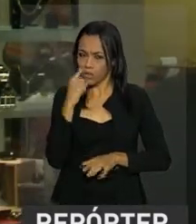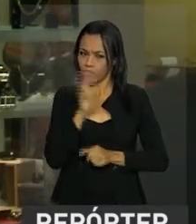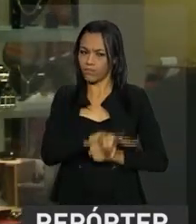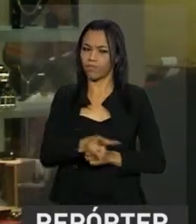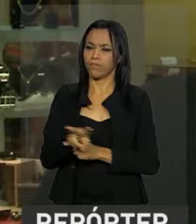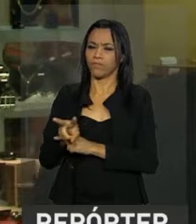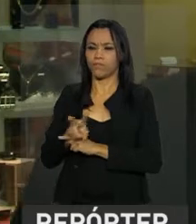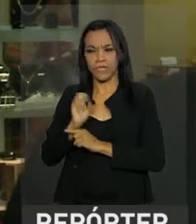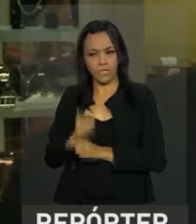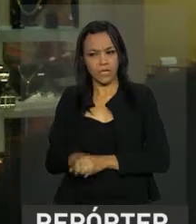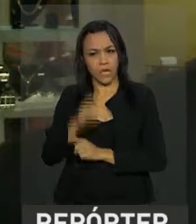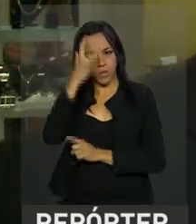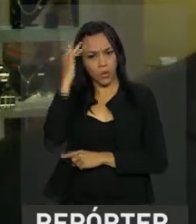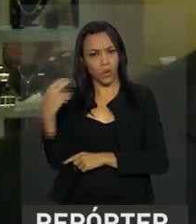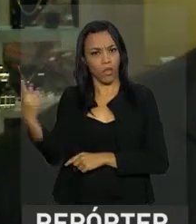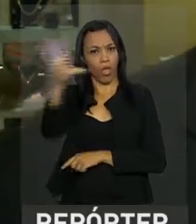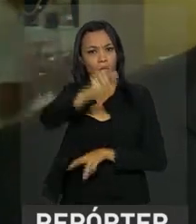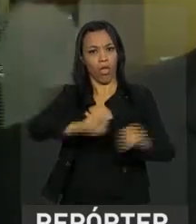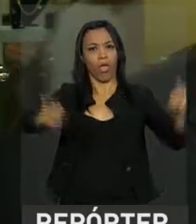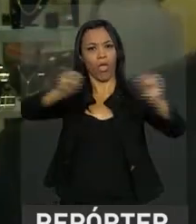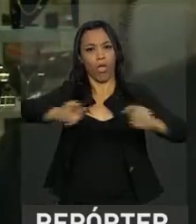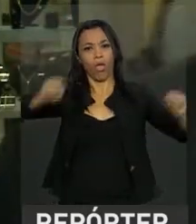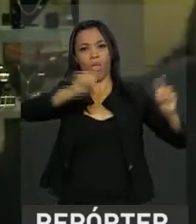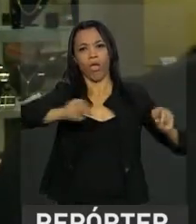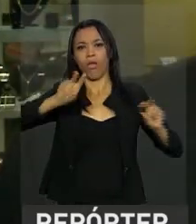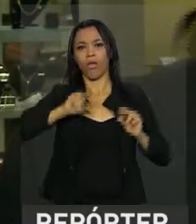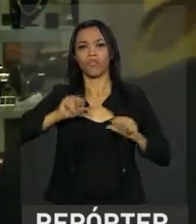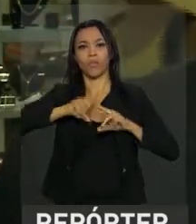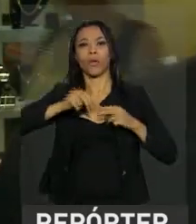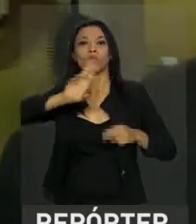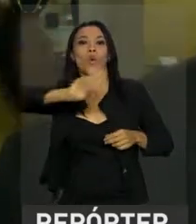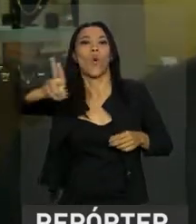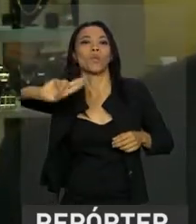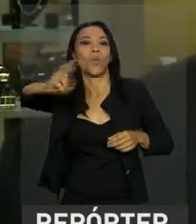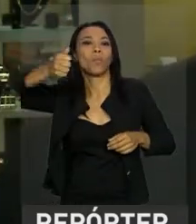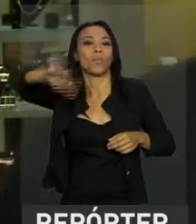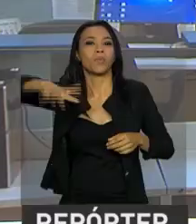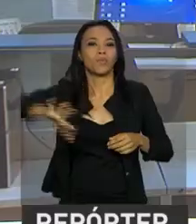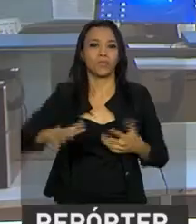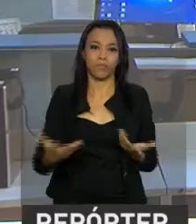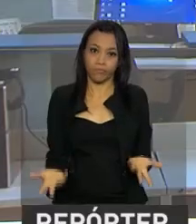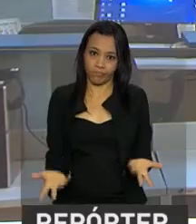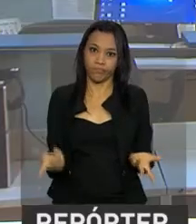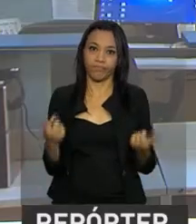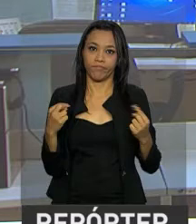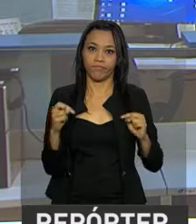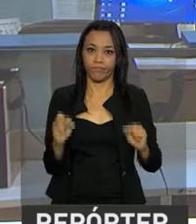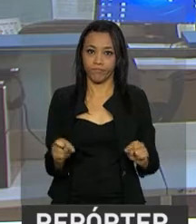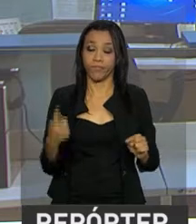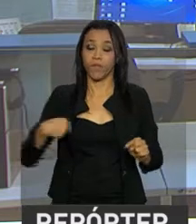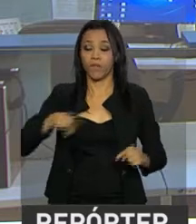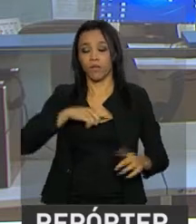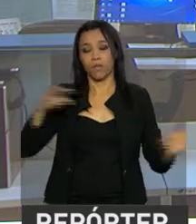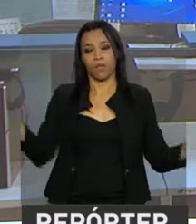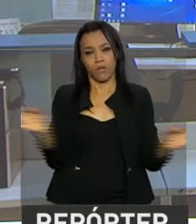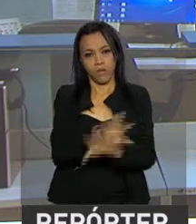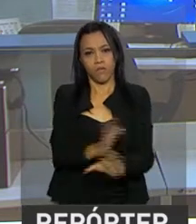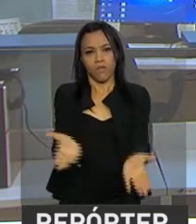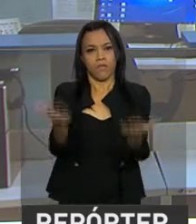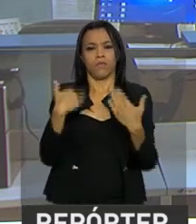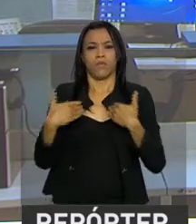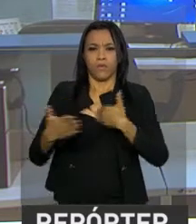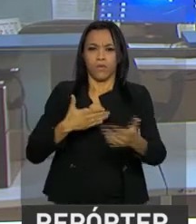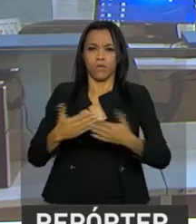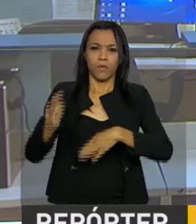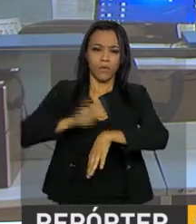se de fato o consumidor não está sendo enganado apenas com o nome de promoção. Nós ficamos por aqui, voltamos a qualquer